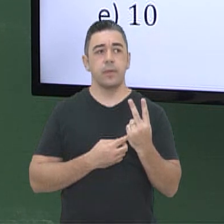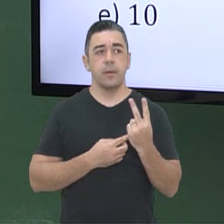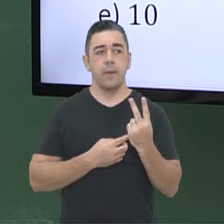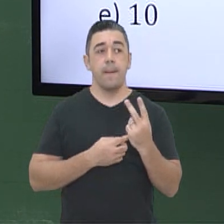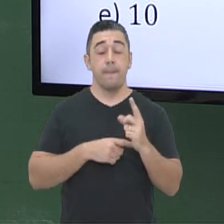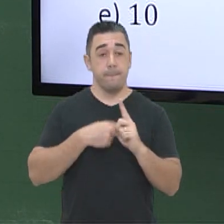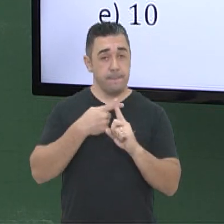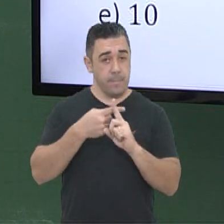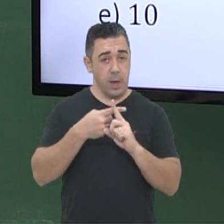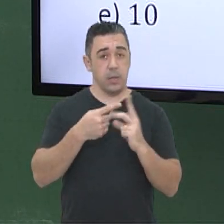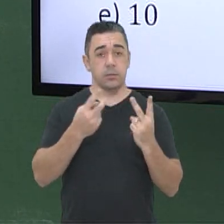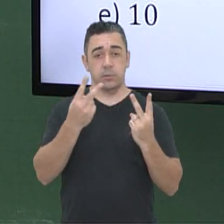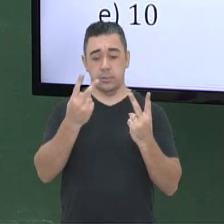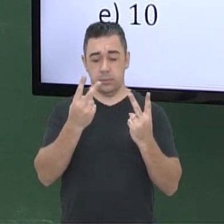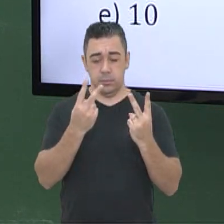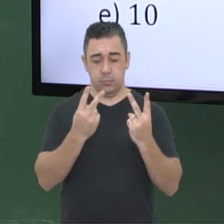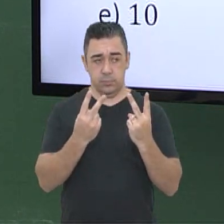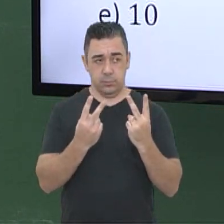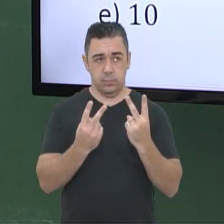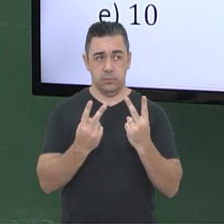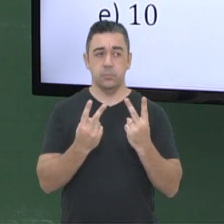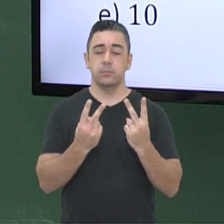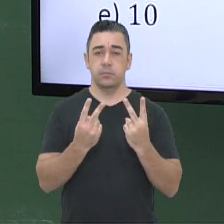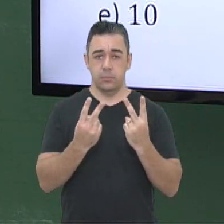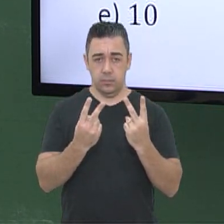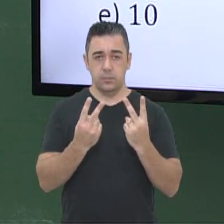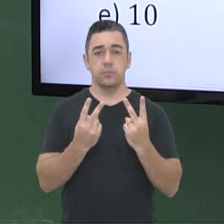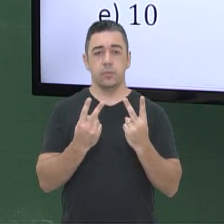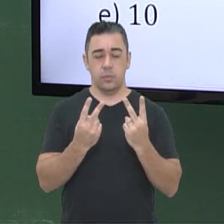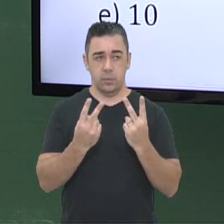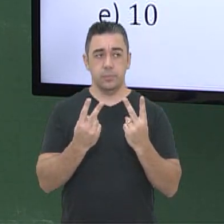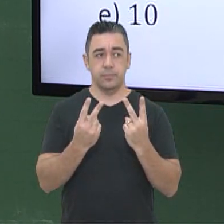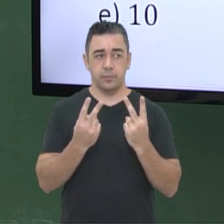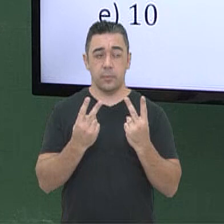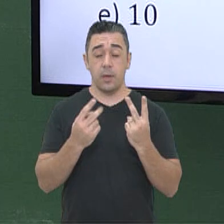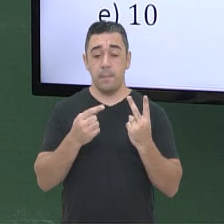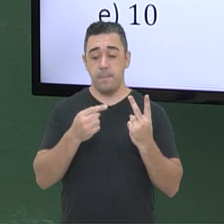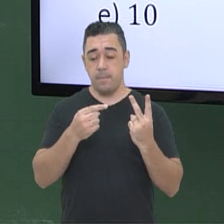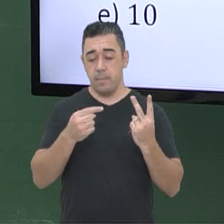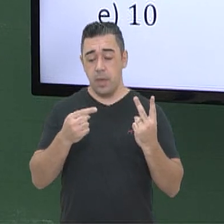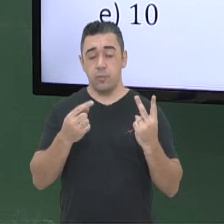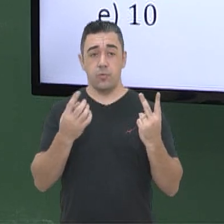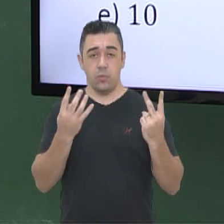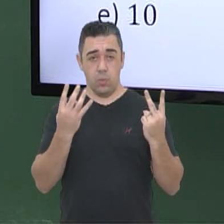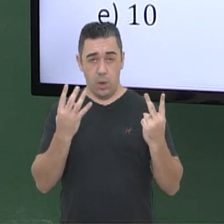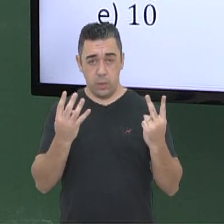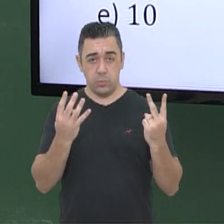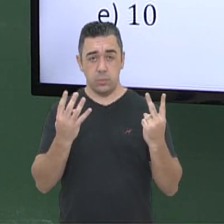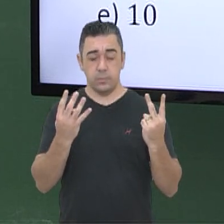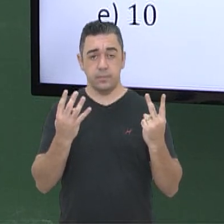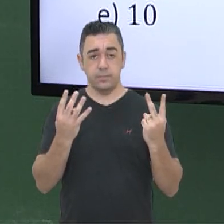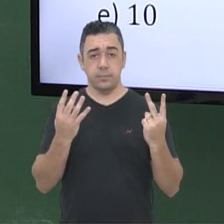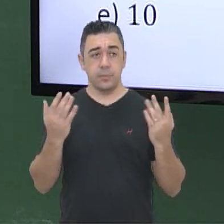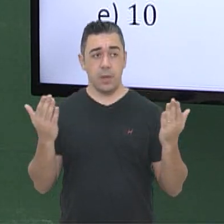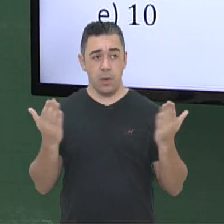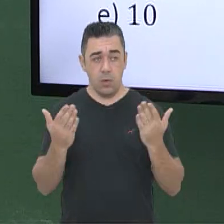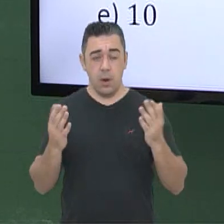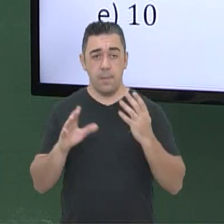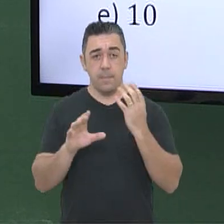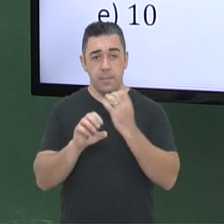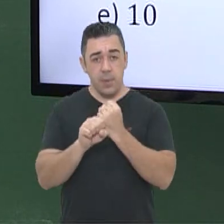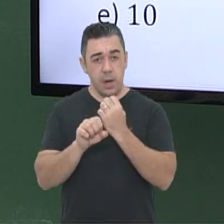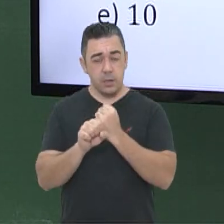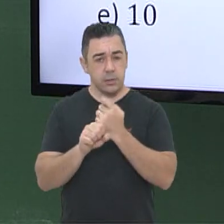2. Aqui eu corto 2 à quarta com raiz quarta, vai ficar 2, menos 4,